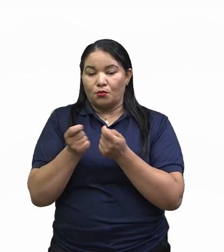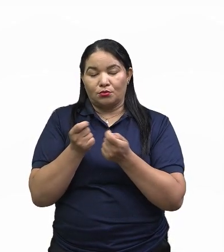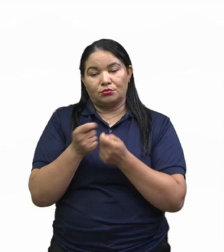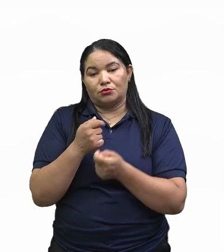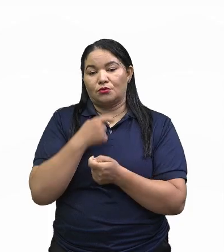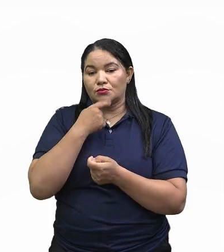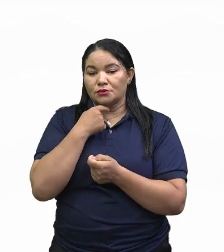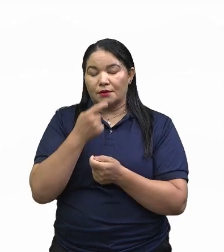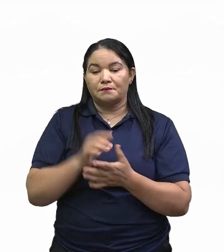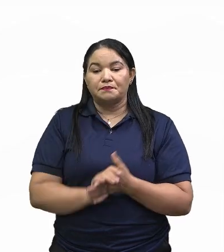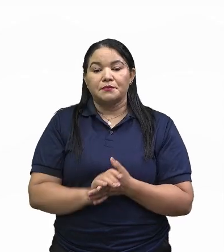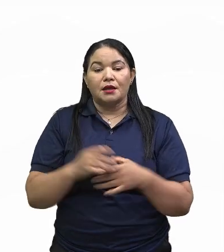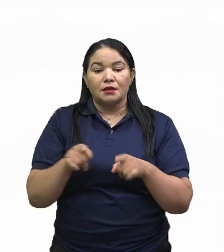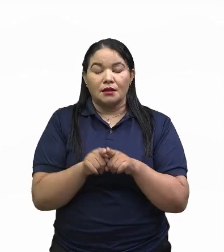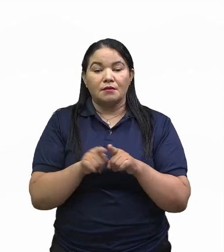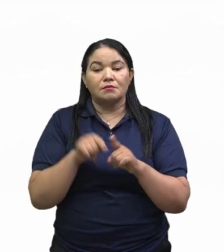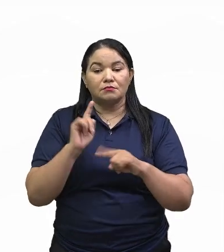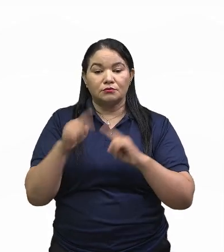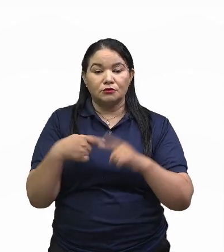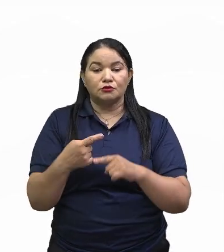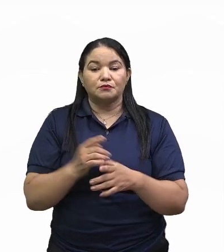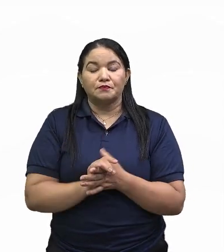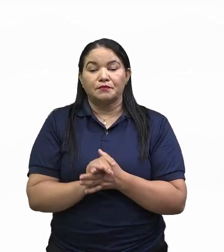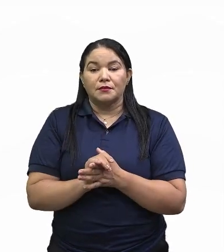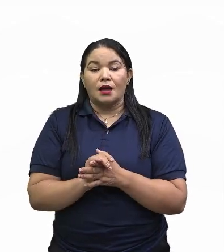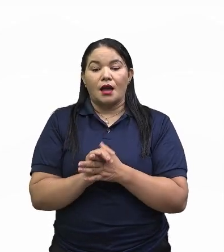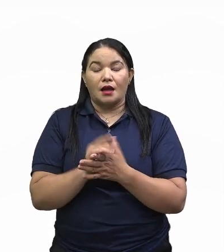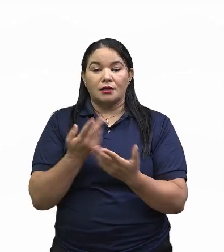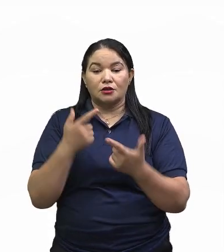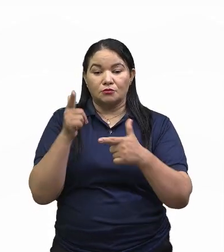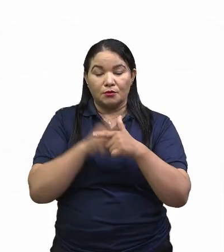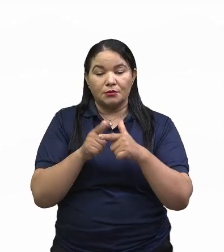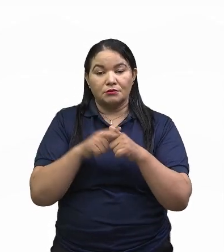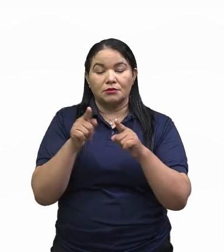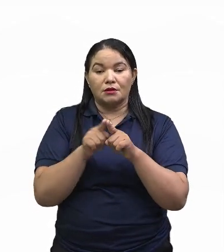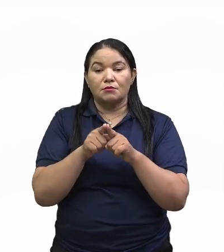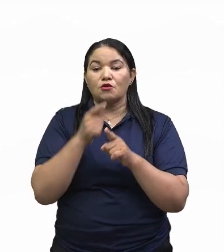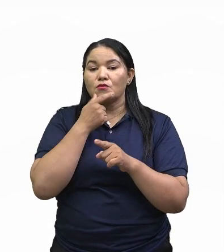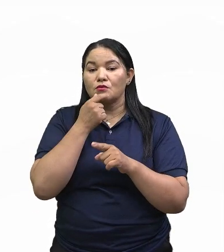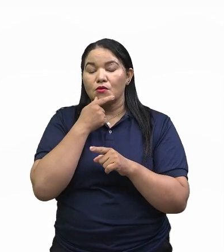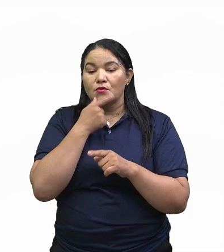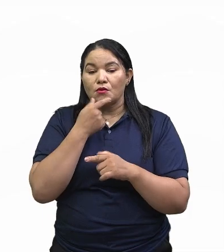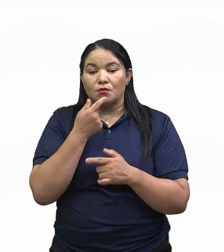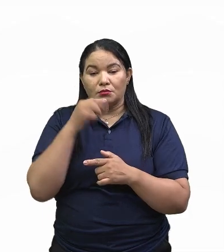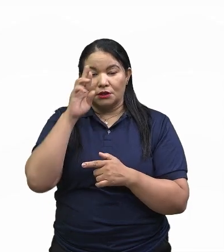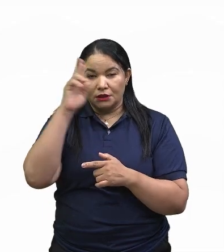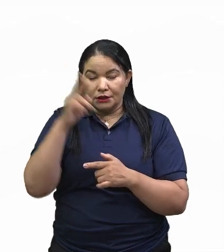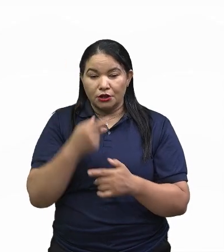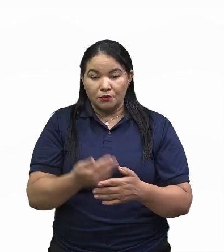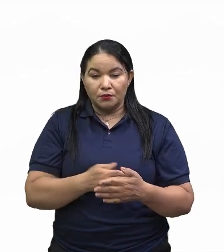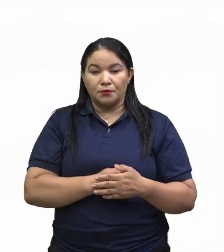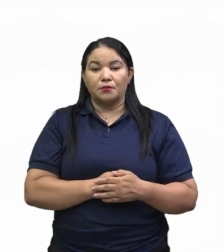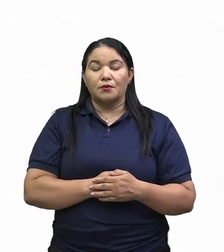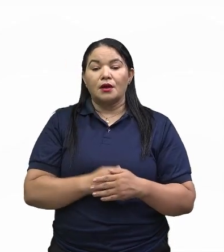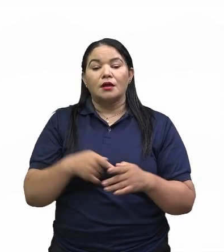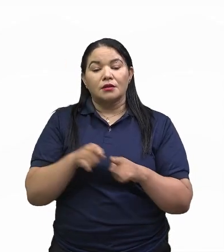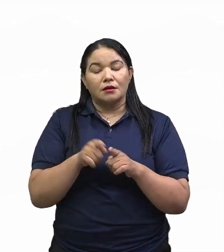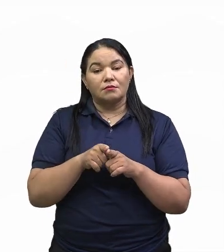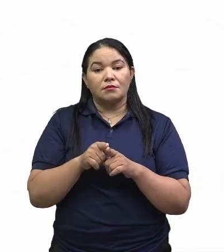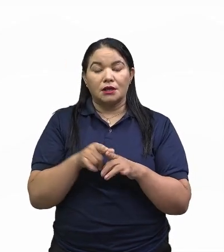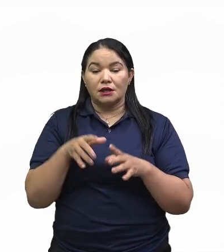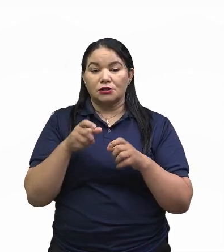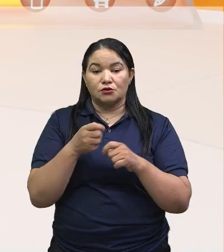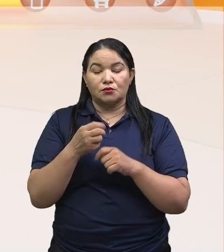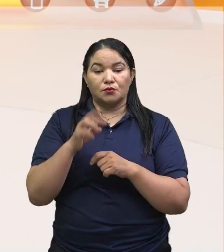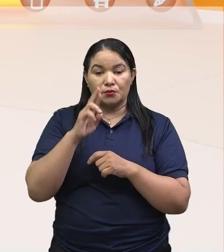golpe do 18 Brumário, com Napoleão Bonaparte assumindo o poder ali na França, temos fim